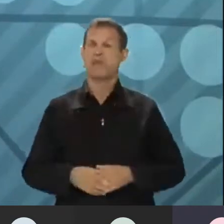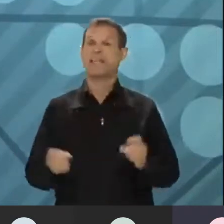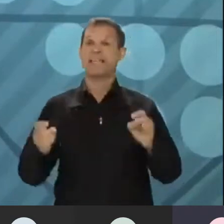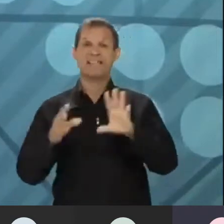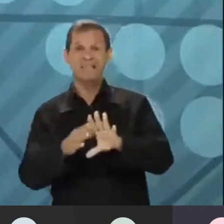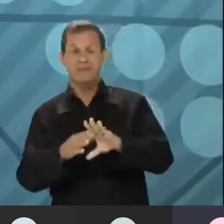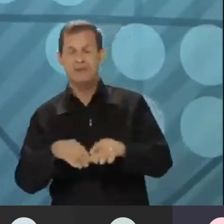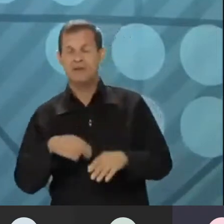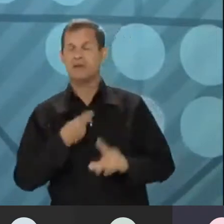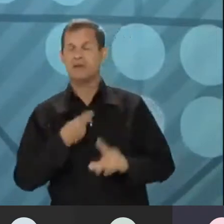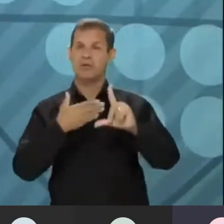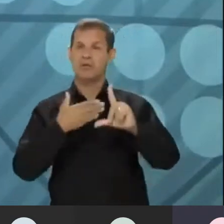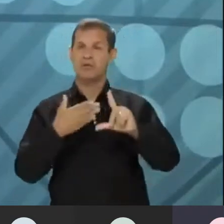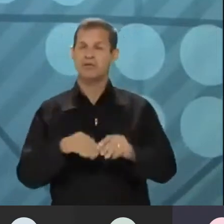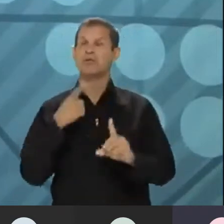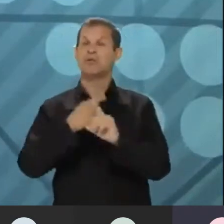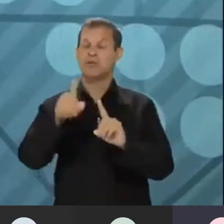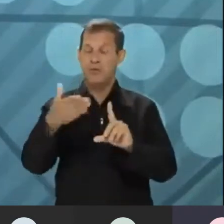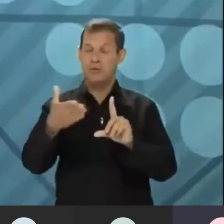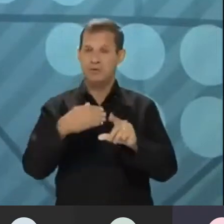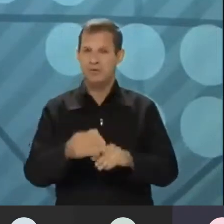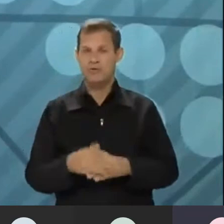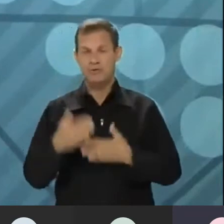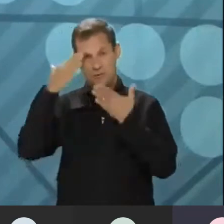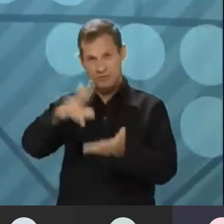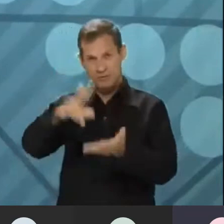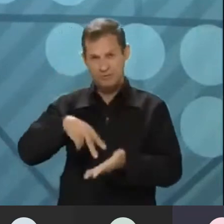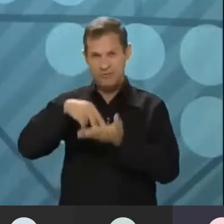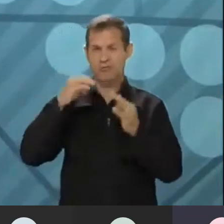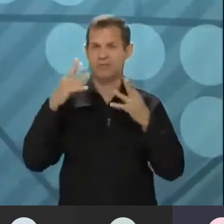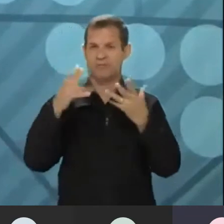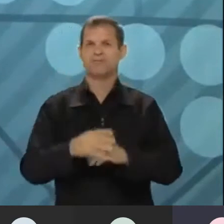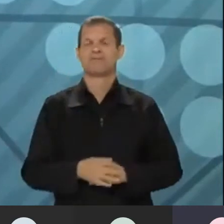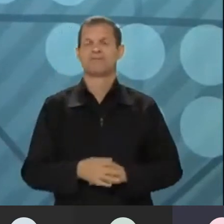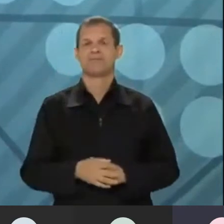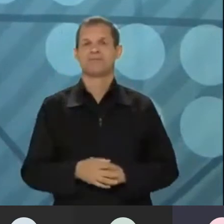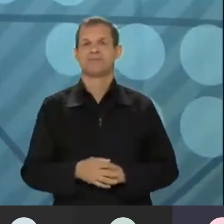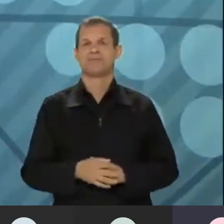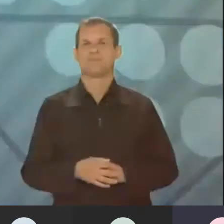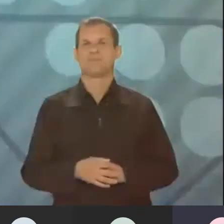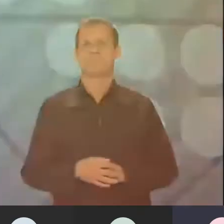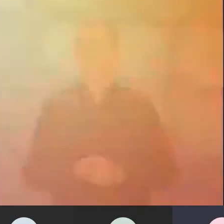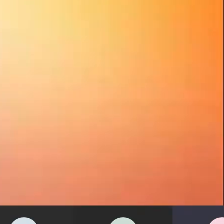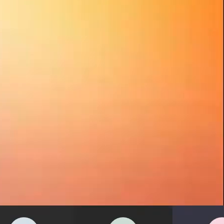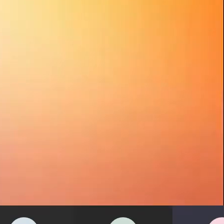ok? Então, finalizamos aqui a nossa aula, nos vemos na próxima aula e obrigada pela atenção.